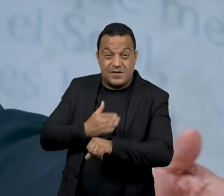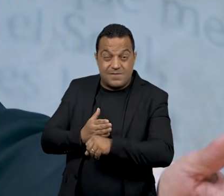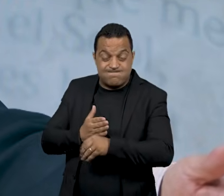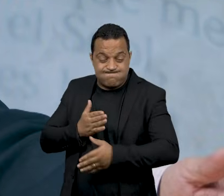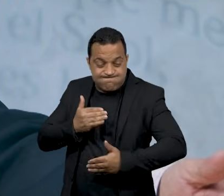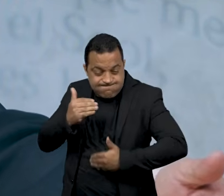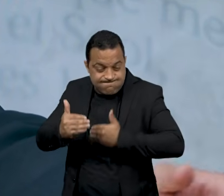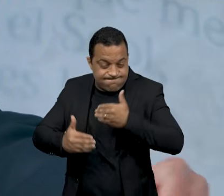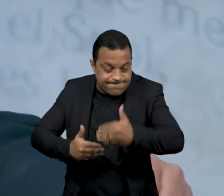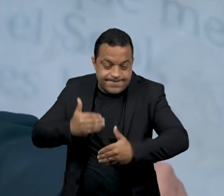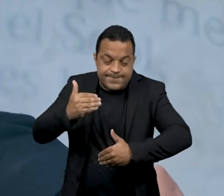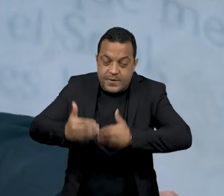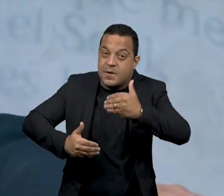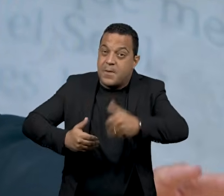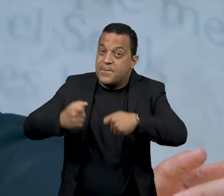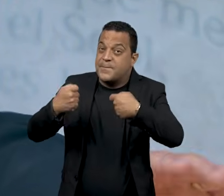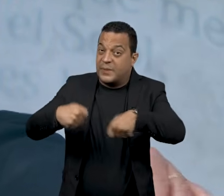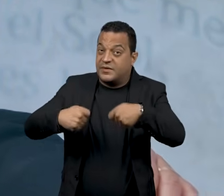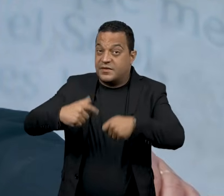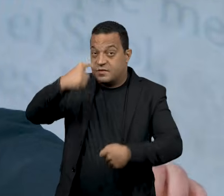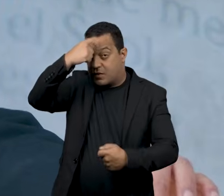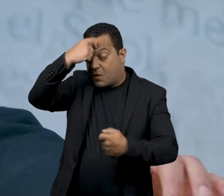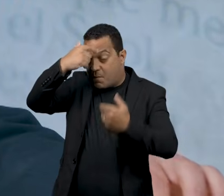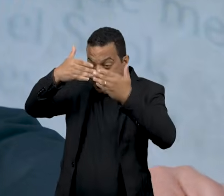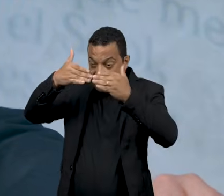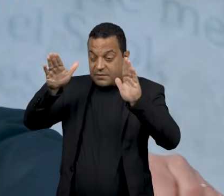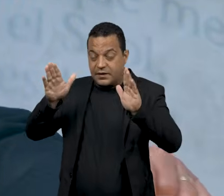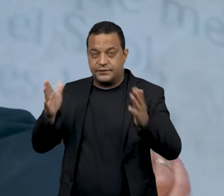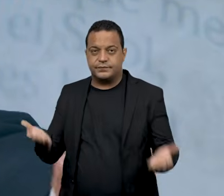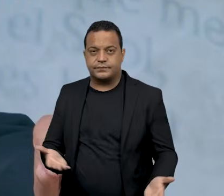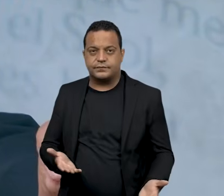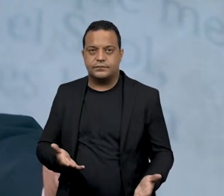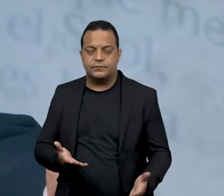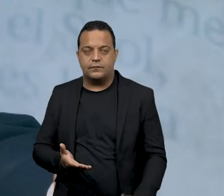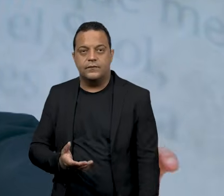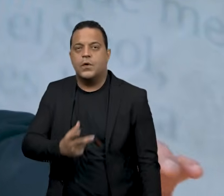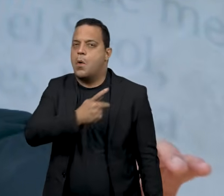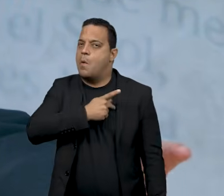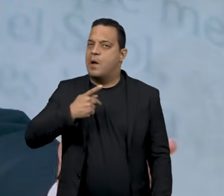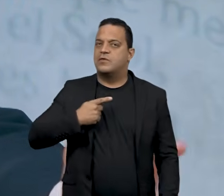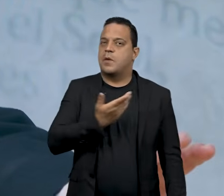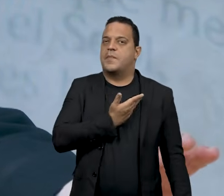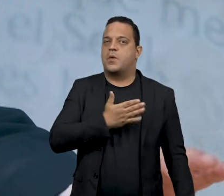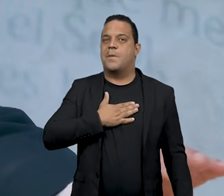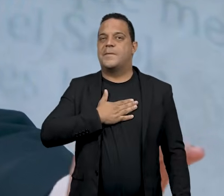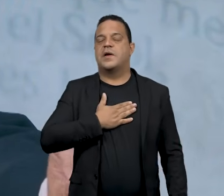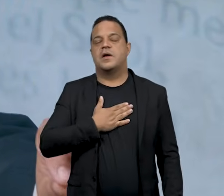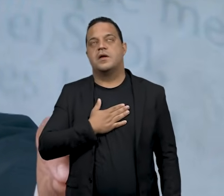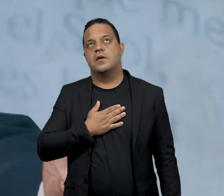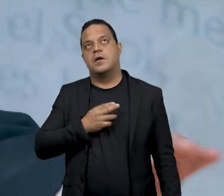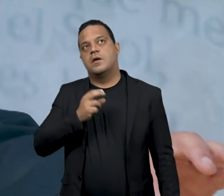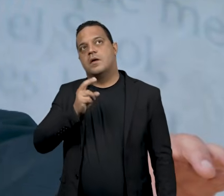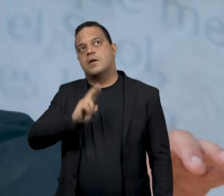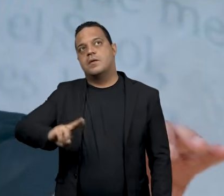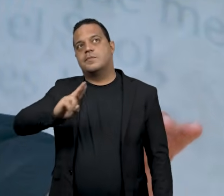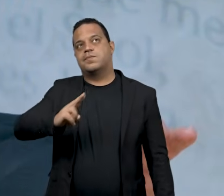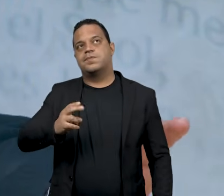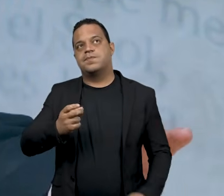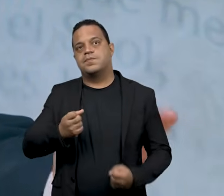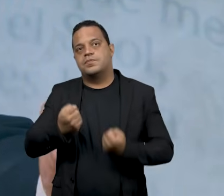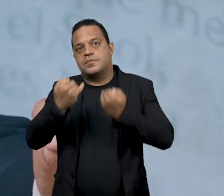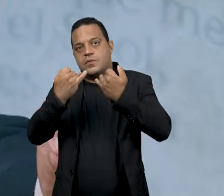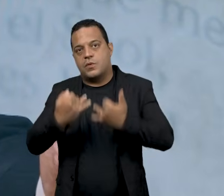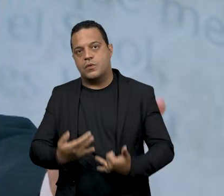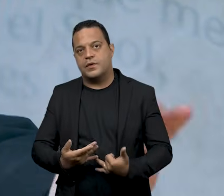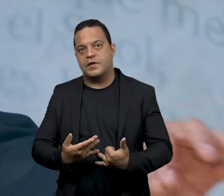cada passo que nós vamos dar. E aí ele pegou e ele usou uma expressão que diz